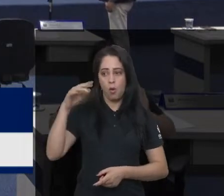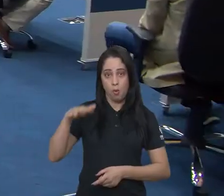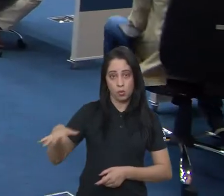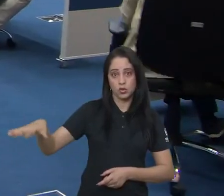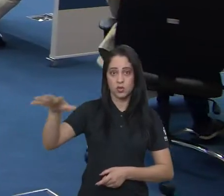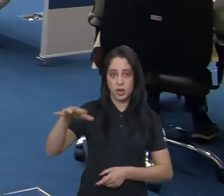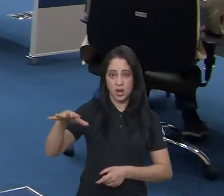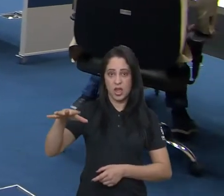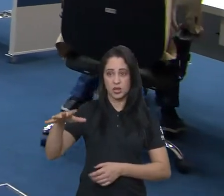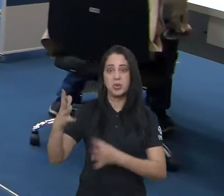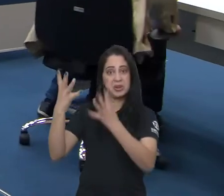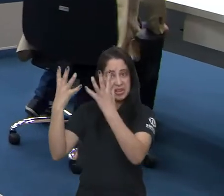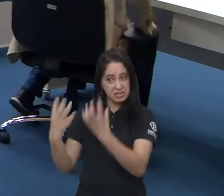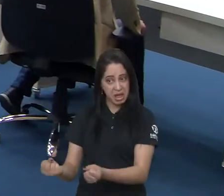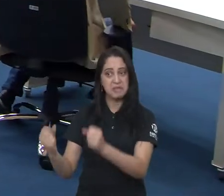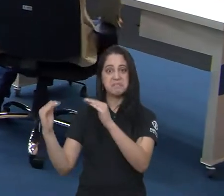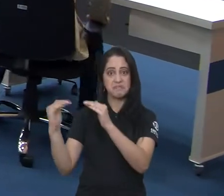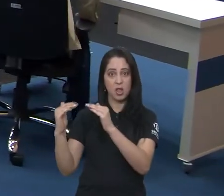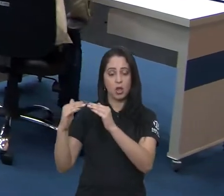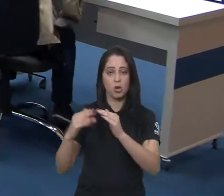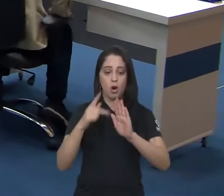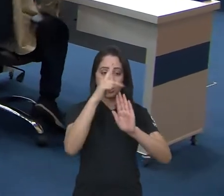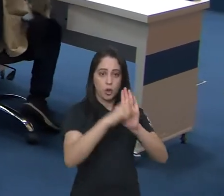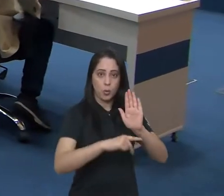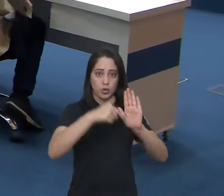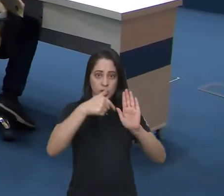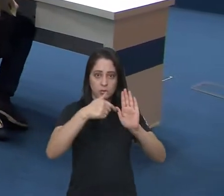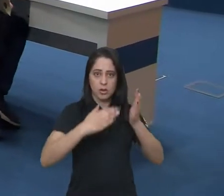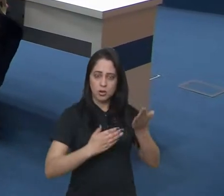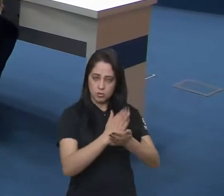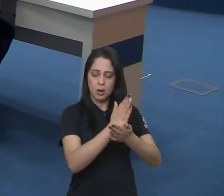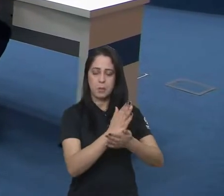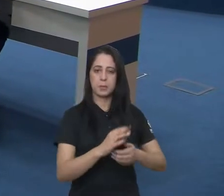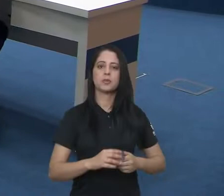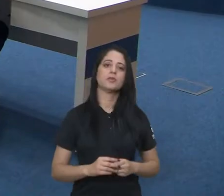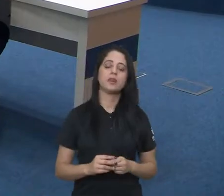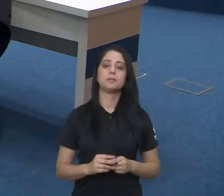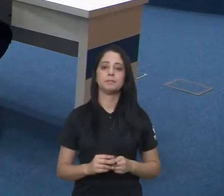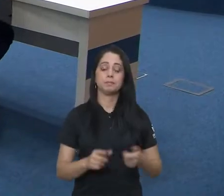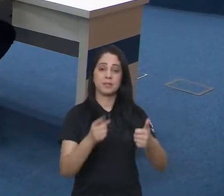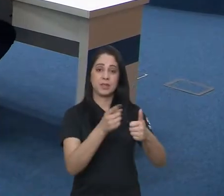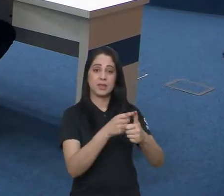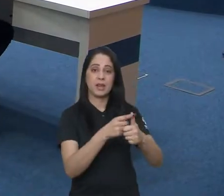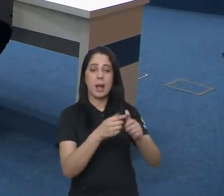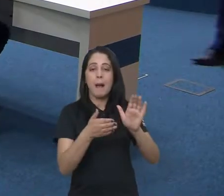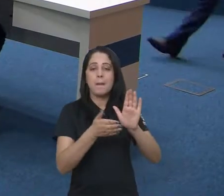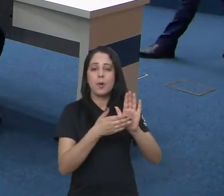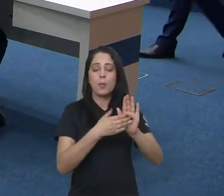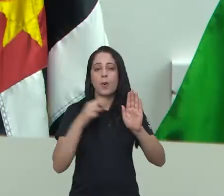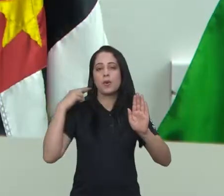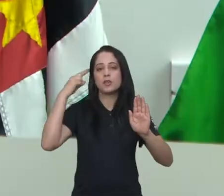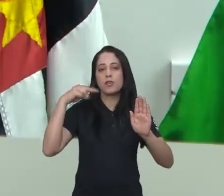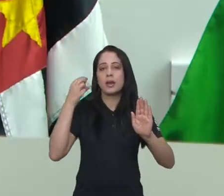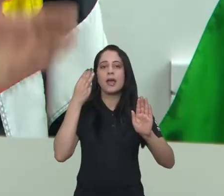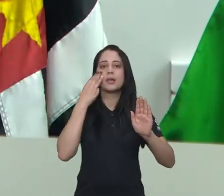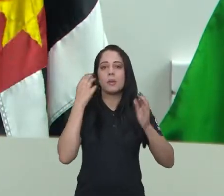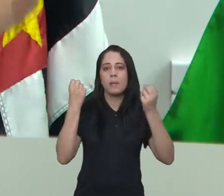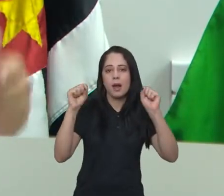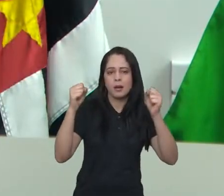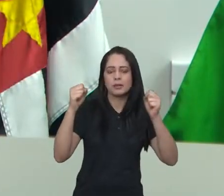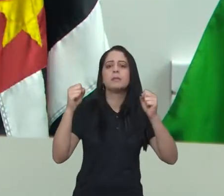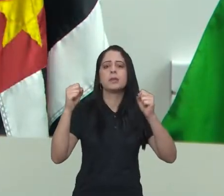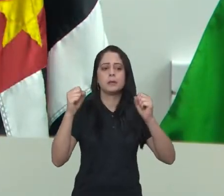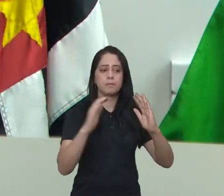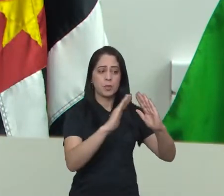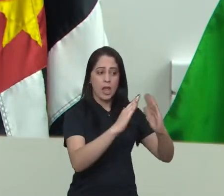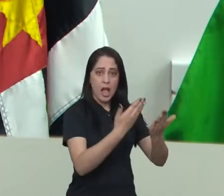ano, os vereadores aprovaram 7 projetos legislativos por unanimidade. Entre eles, uma proposta do